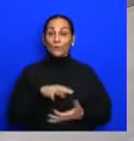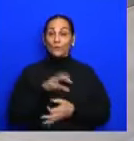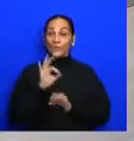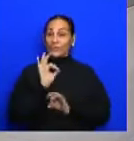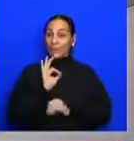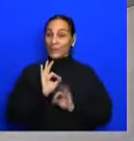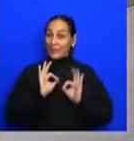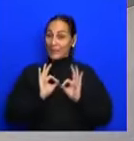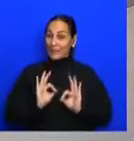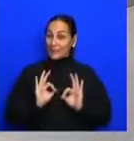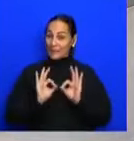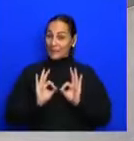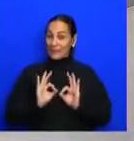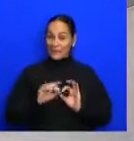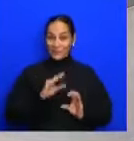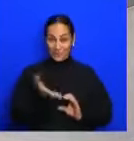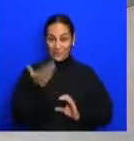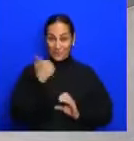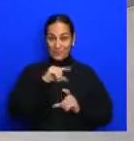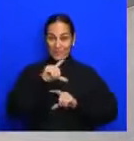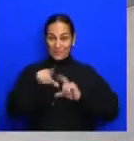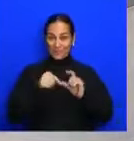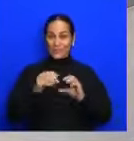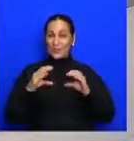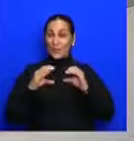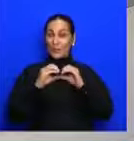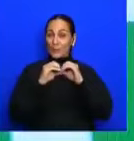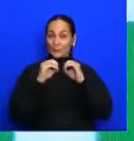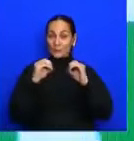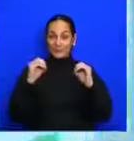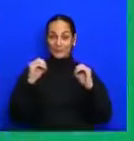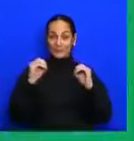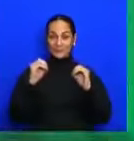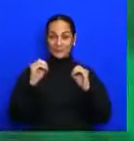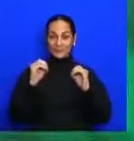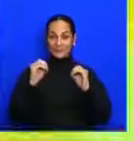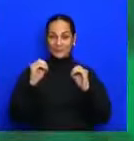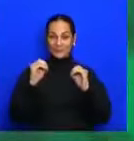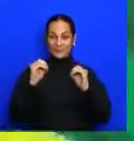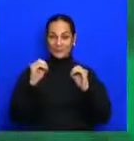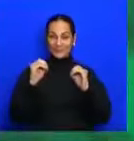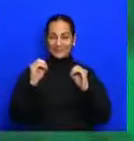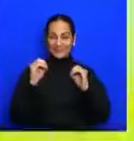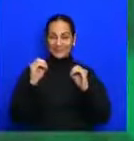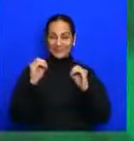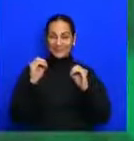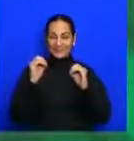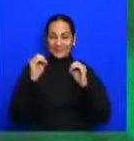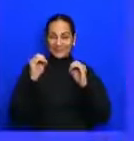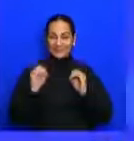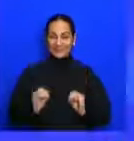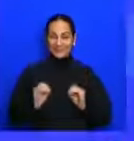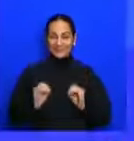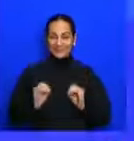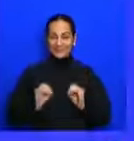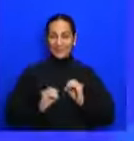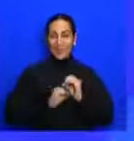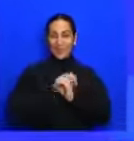está preparado, vamos ao sorteio. As bolas estão posicionadas. Valendo!